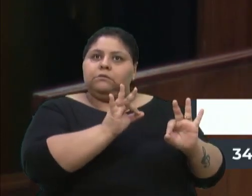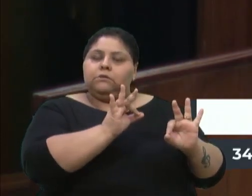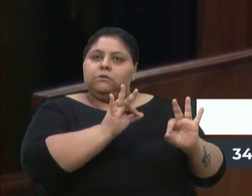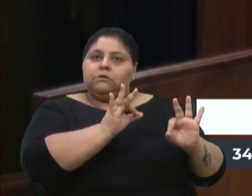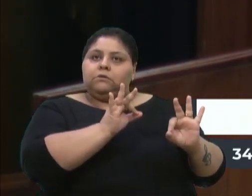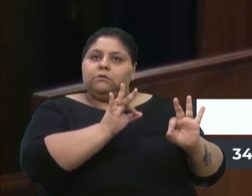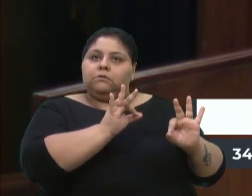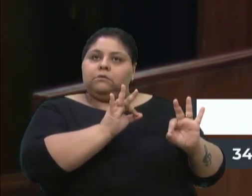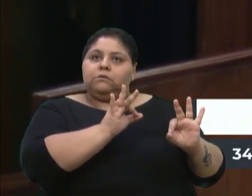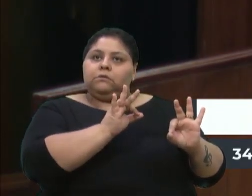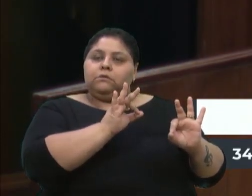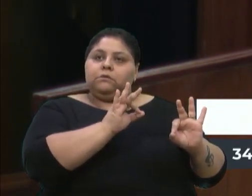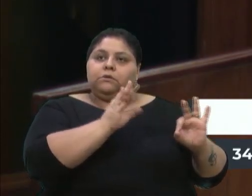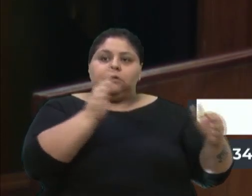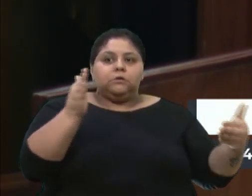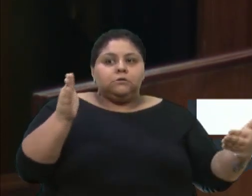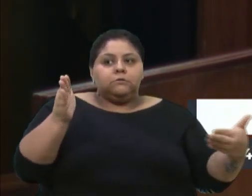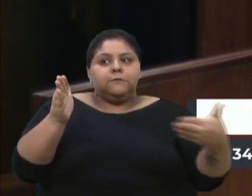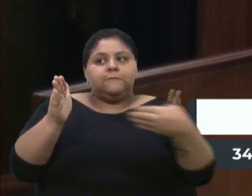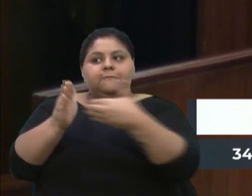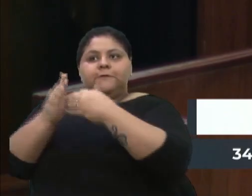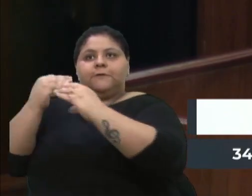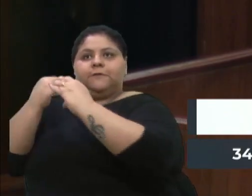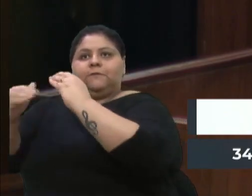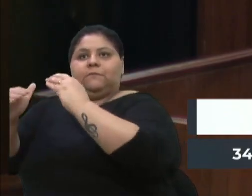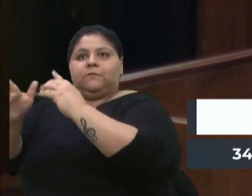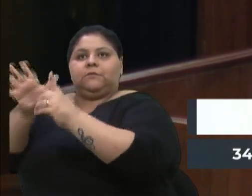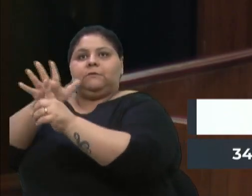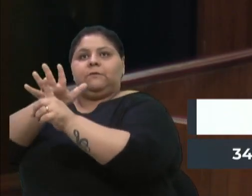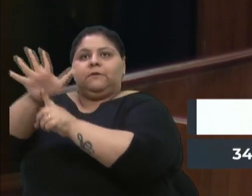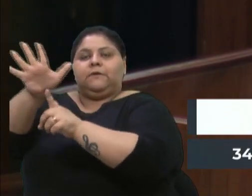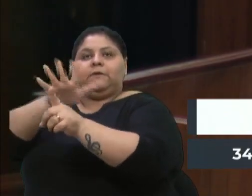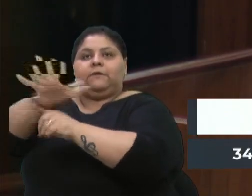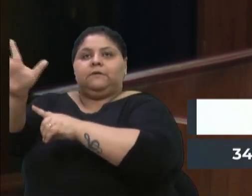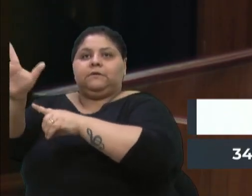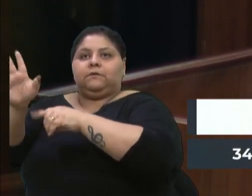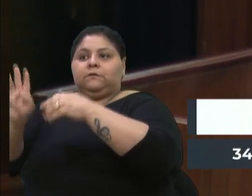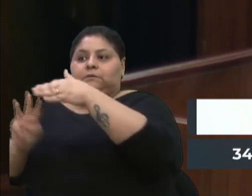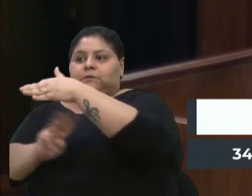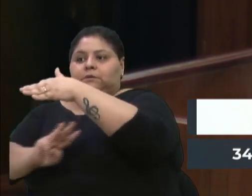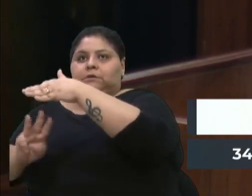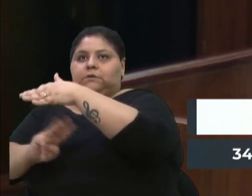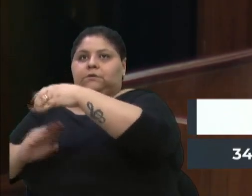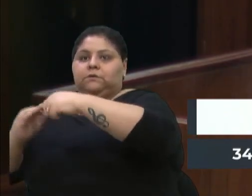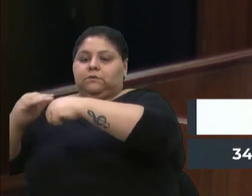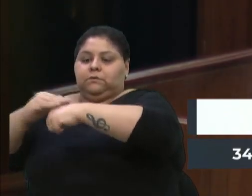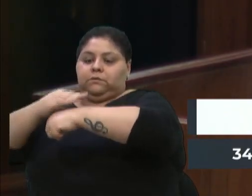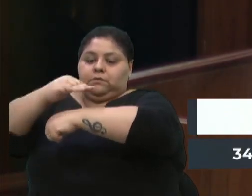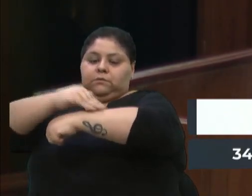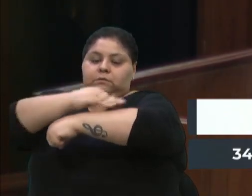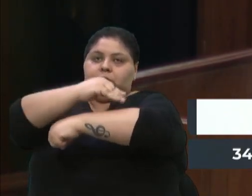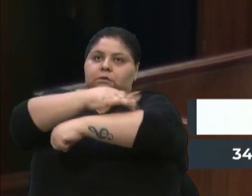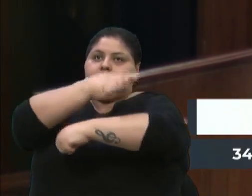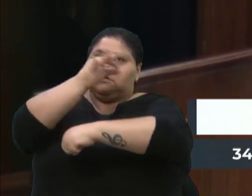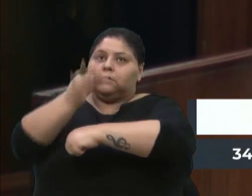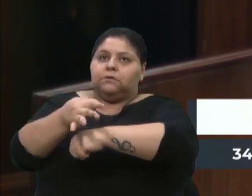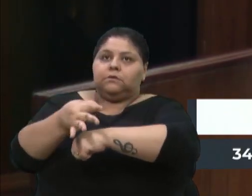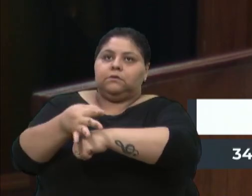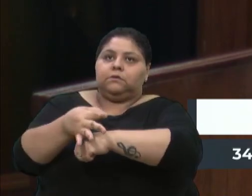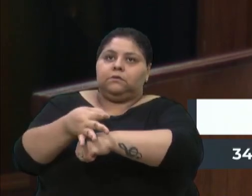e não encaminhe a demanda para a terceirizada recolocar o paralelepípedo. Porque eu encaminhei aqui